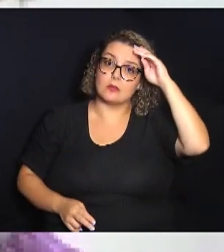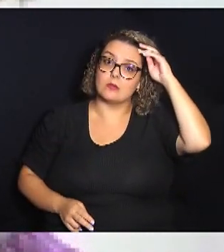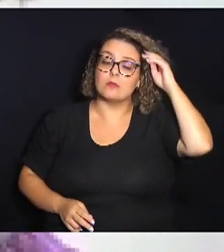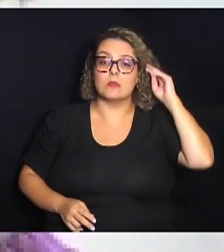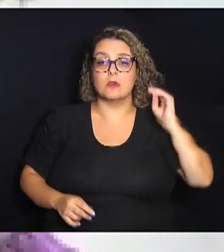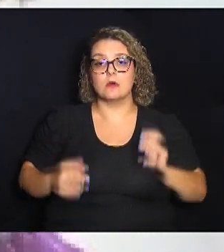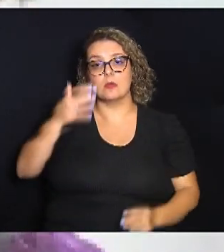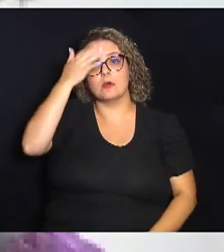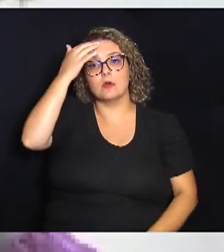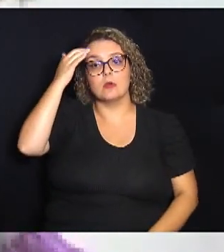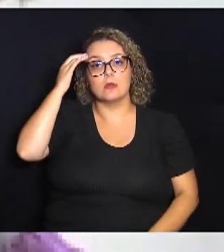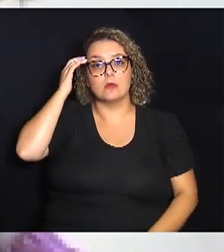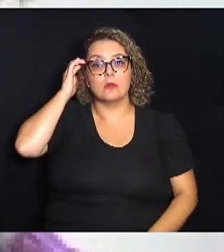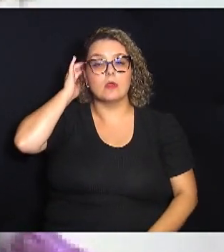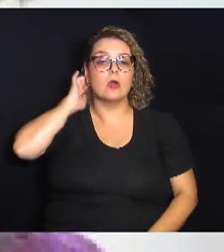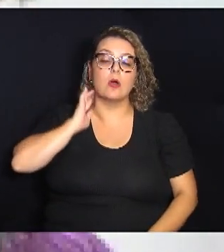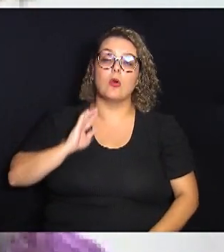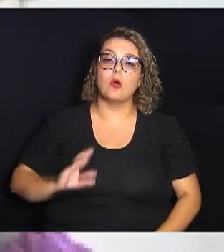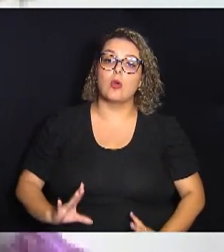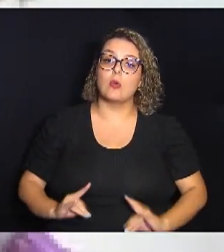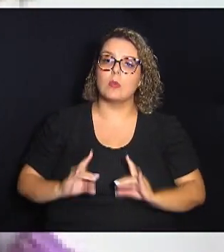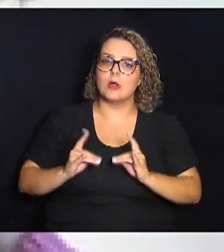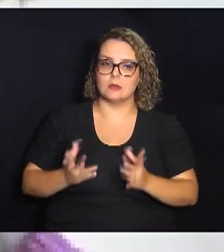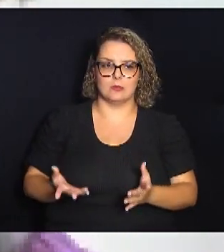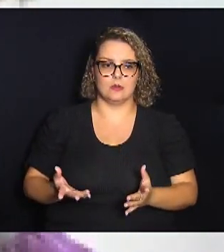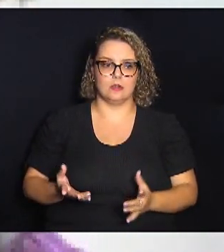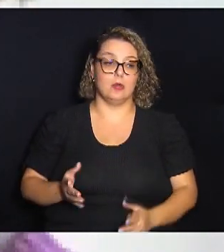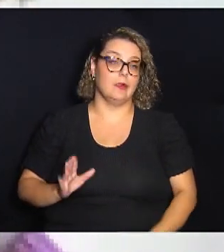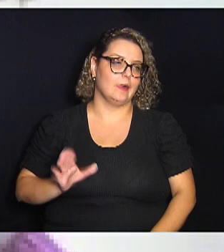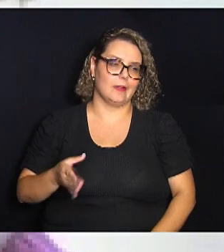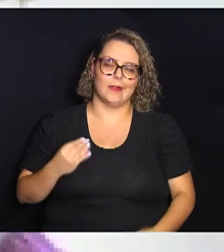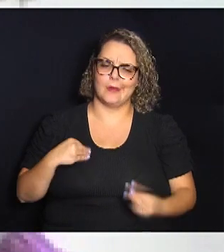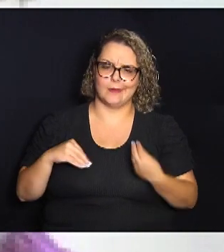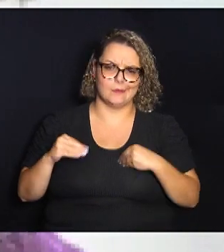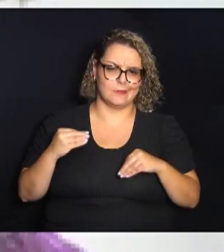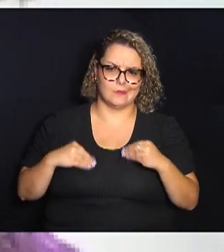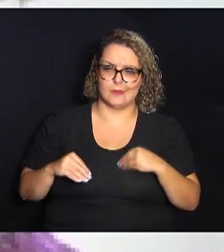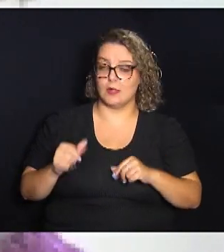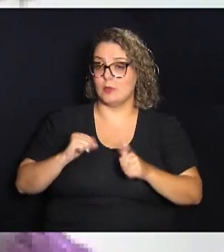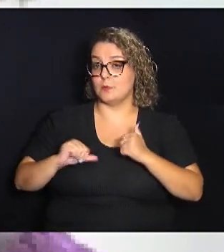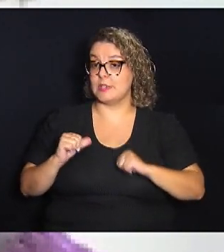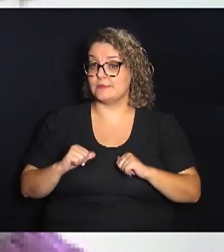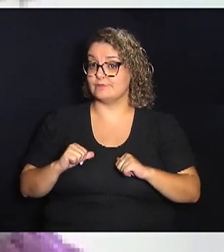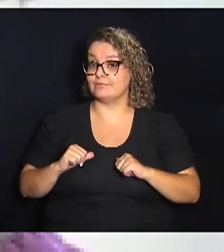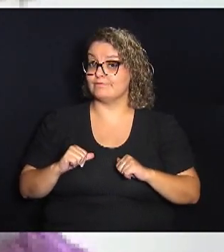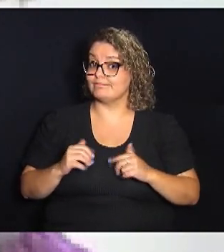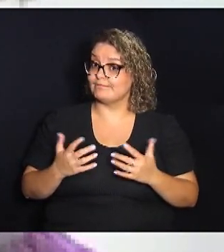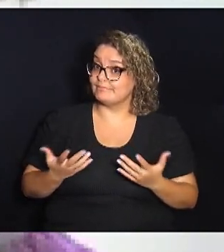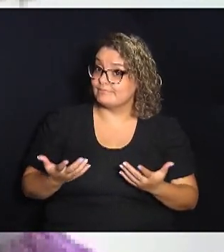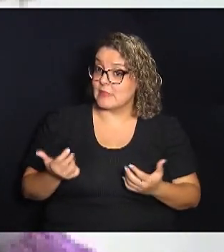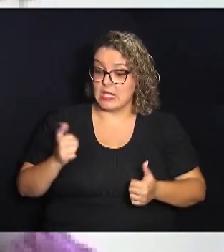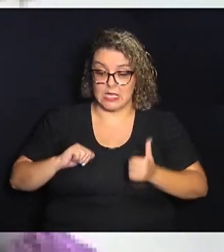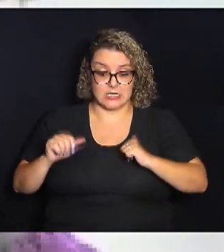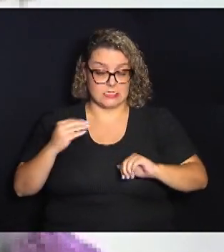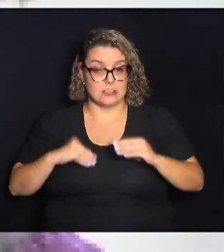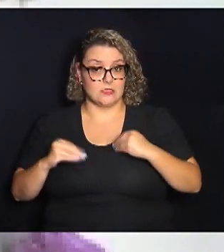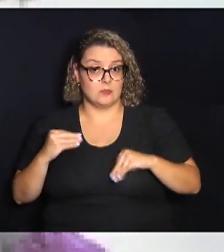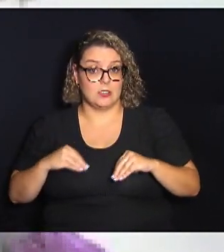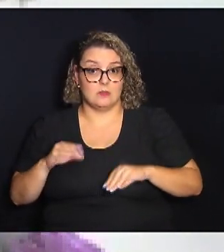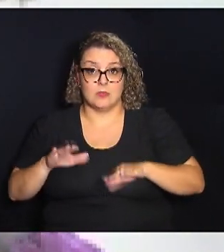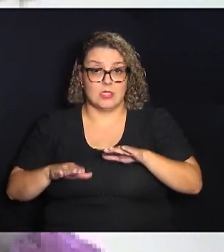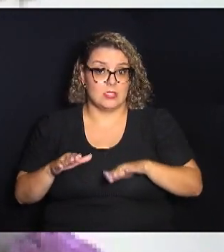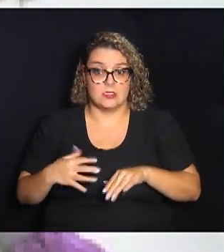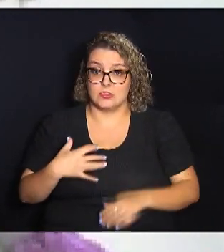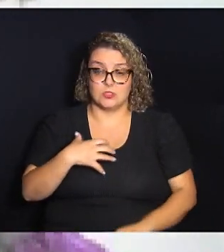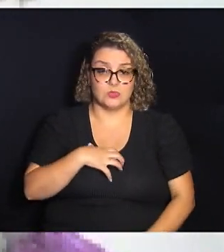hormonal, a questão da menopausa. E logo todo mundo já pensa, deve estar com depressão, deve estar com ansiedade. A ansiedade, a depressão, às vezes ela é só um